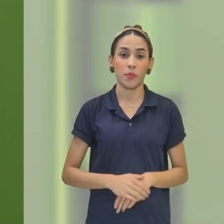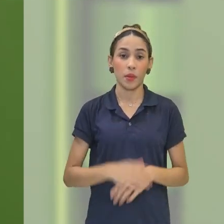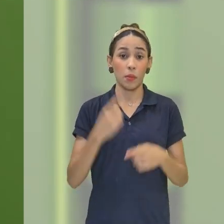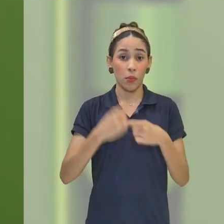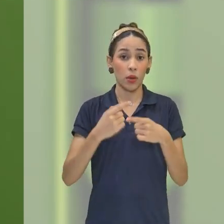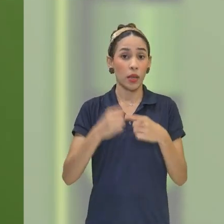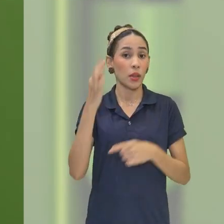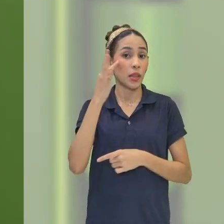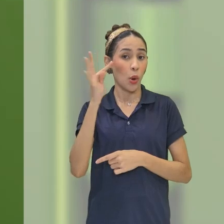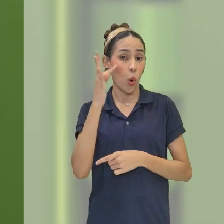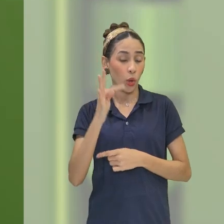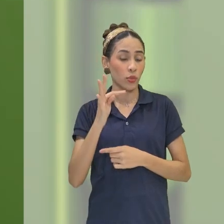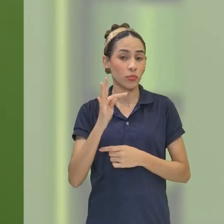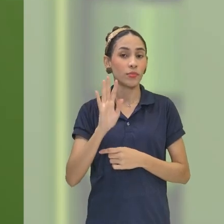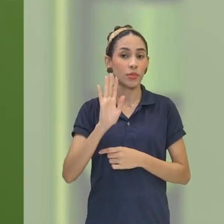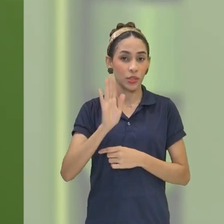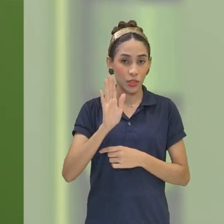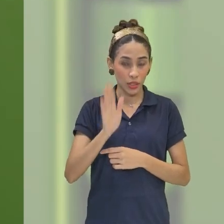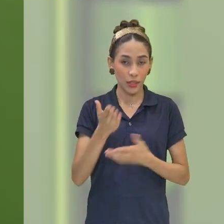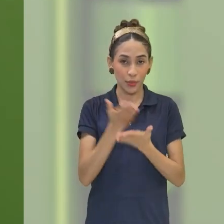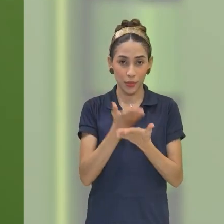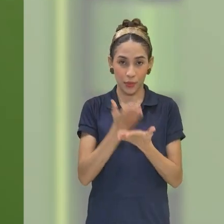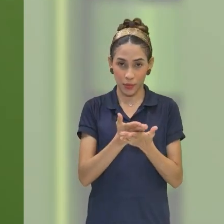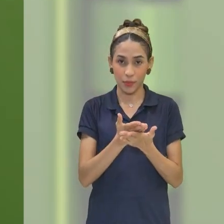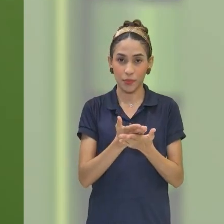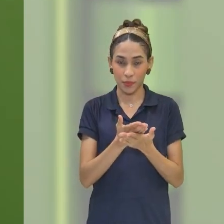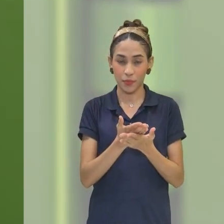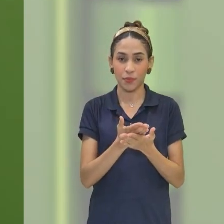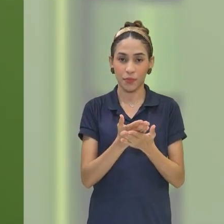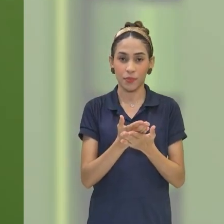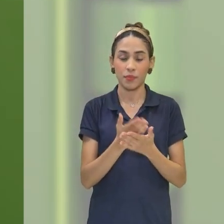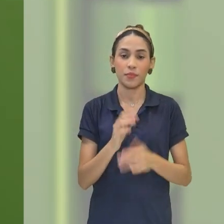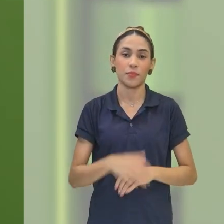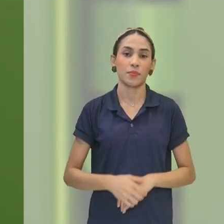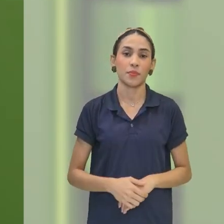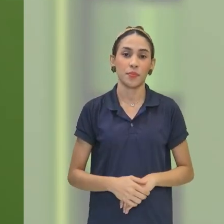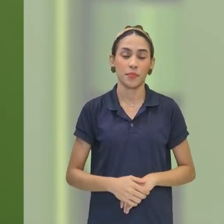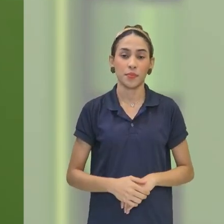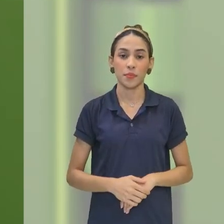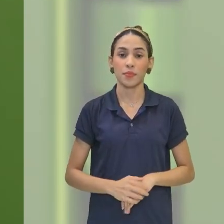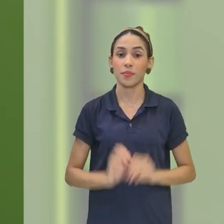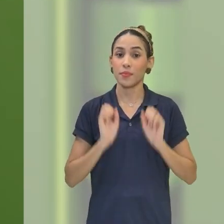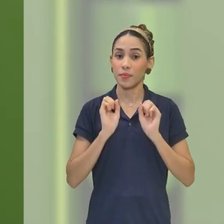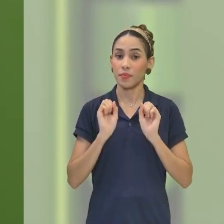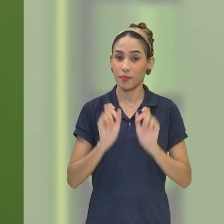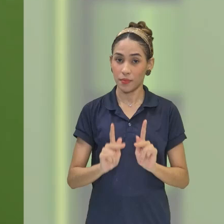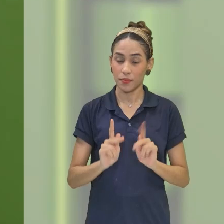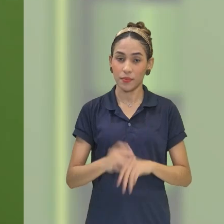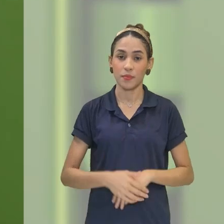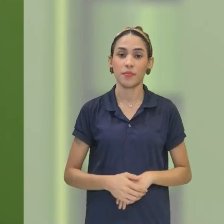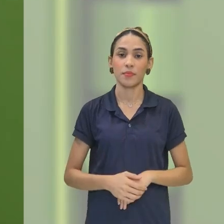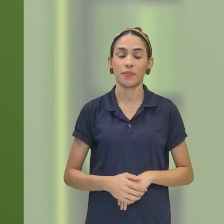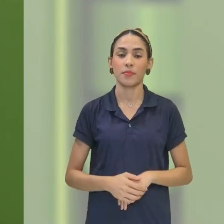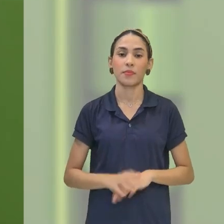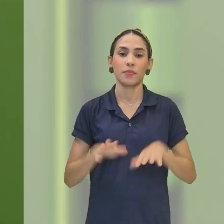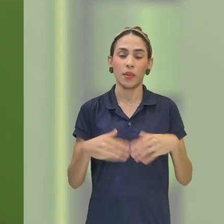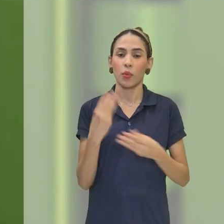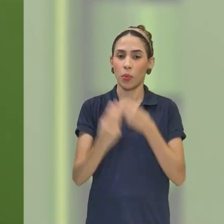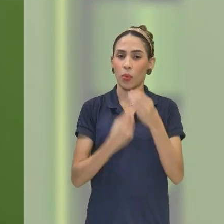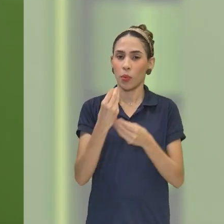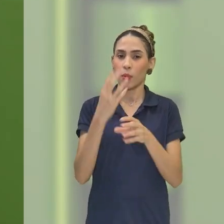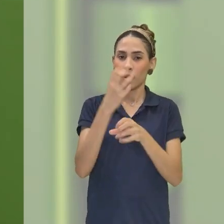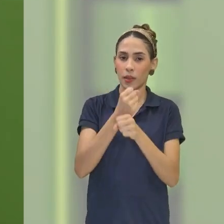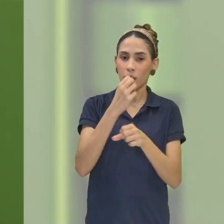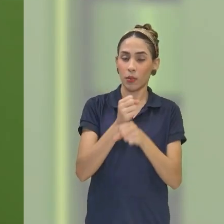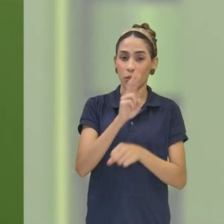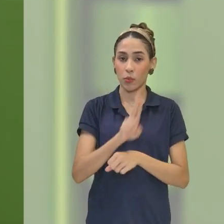teóricos a gente já também trabalhou exercícios teóricos numa aula anterior. Então, nós temos aí como fazer cálculos